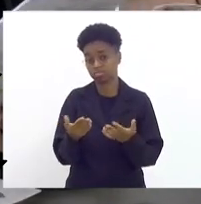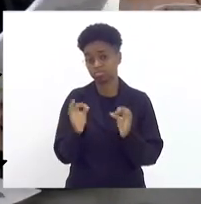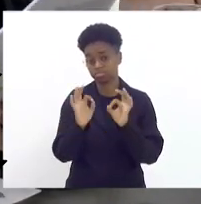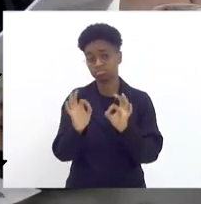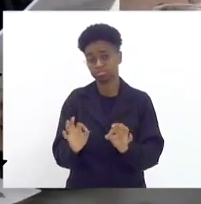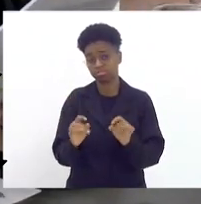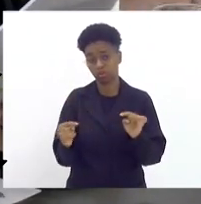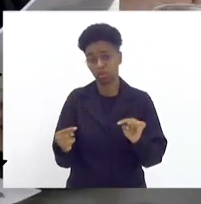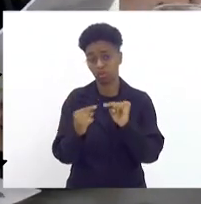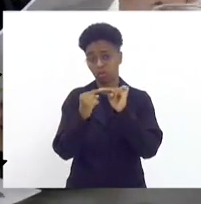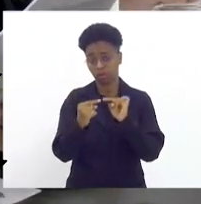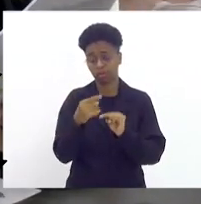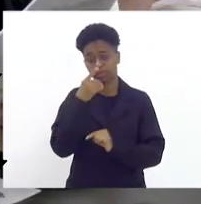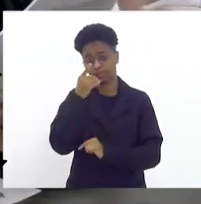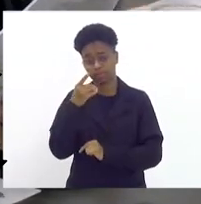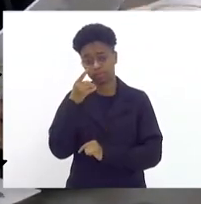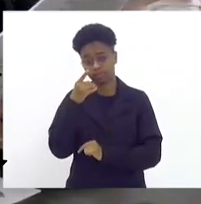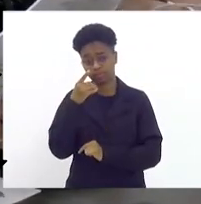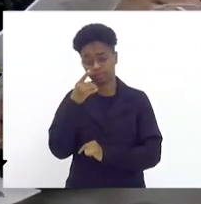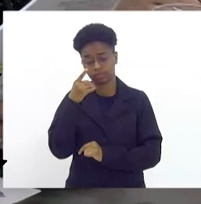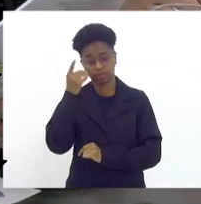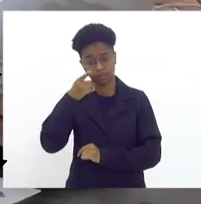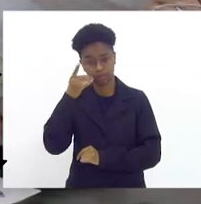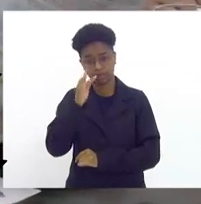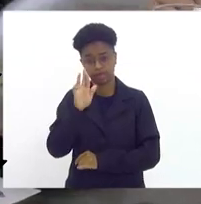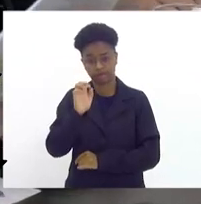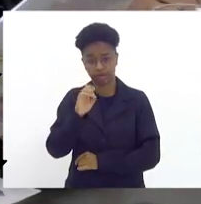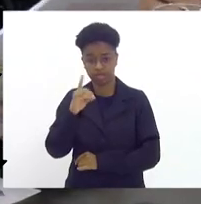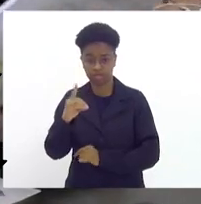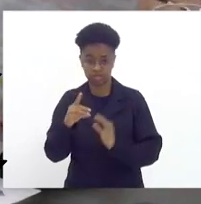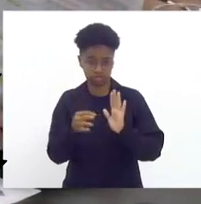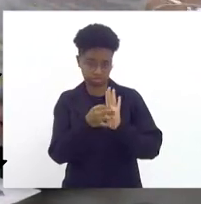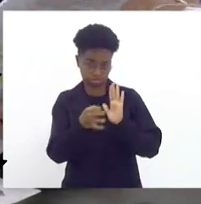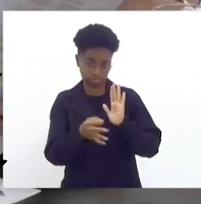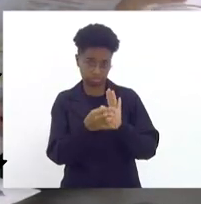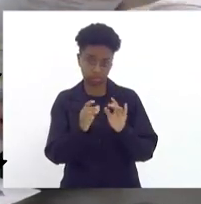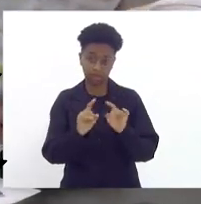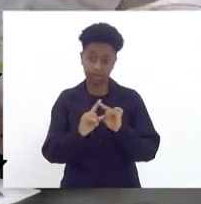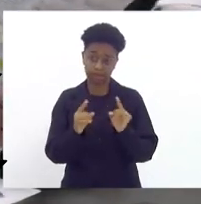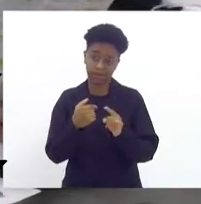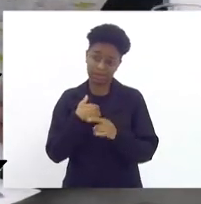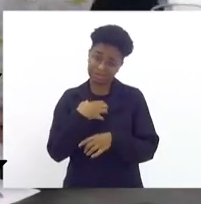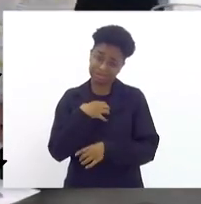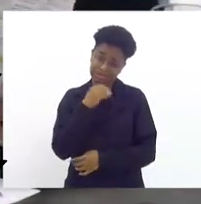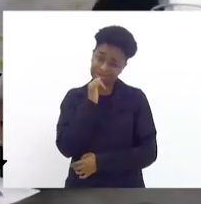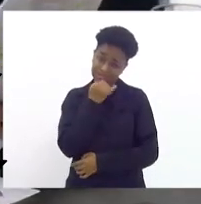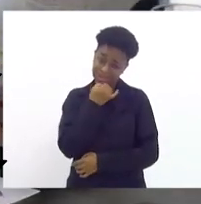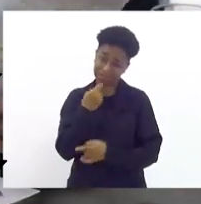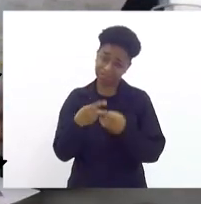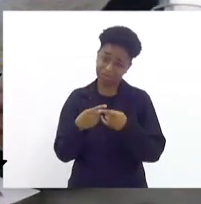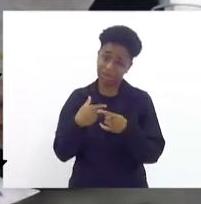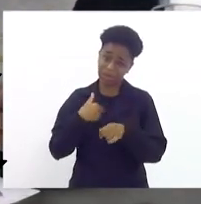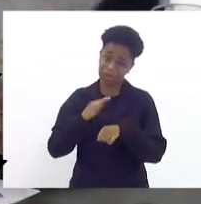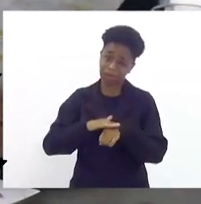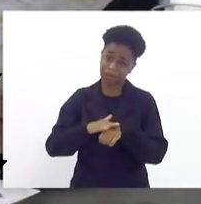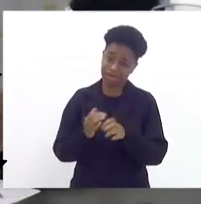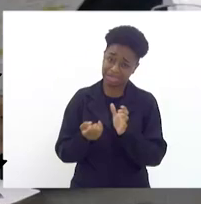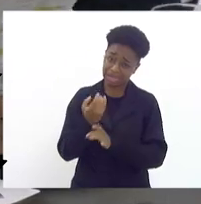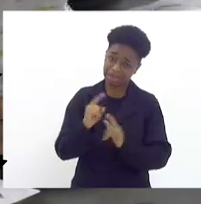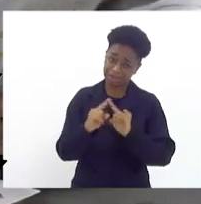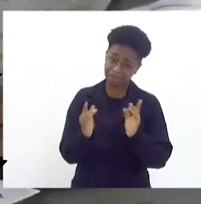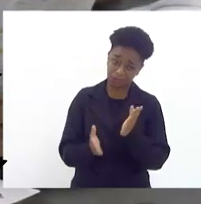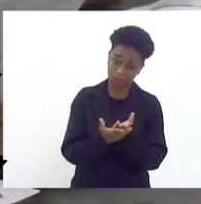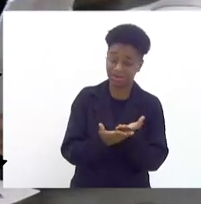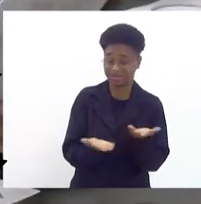ao relatório original do deputado Fred Pacheco, por mais que me magoe muito um projeto de minha autoria e arquivo.